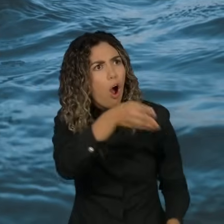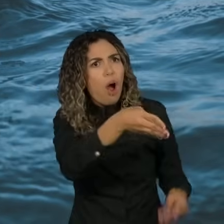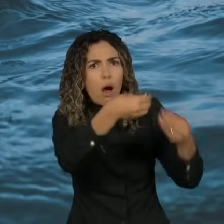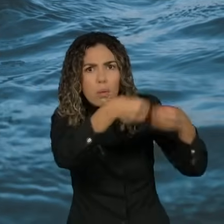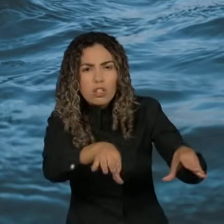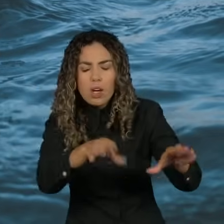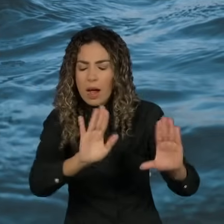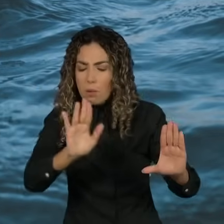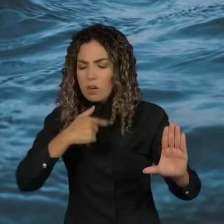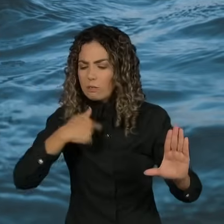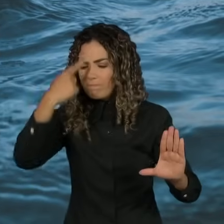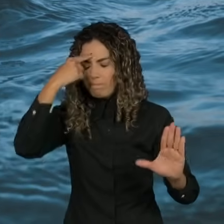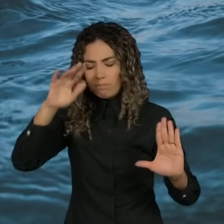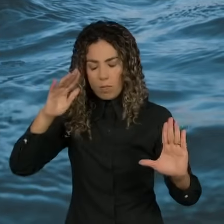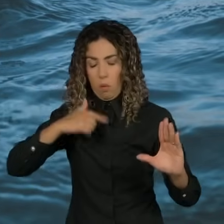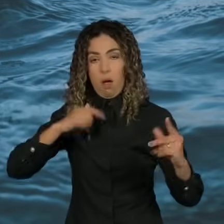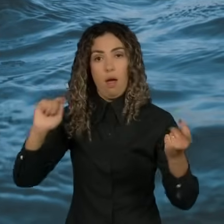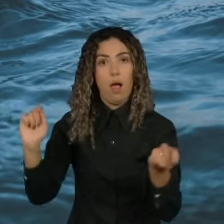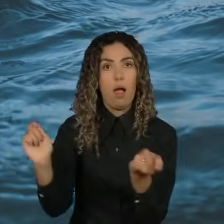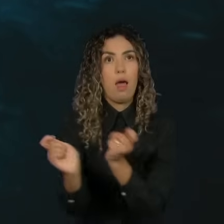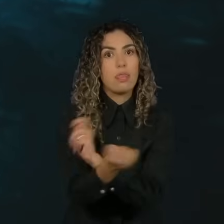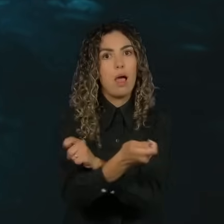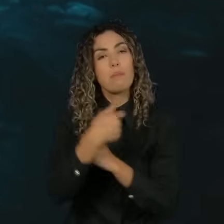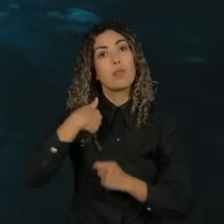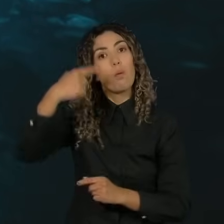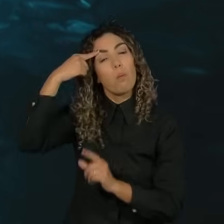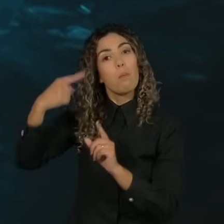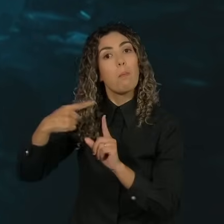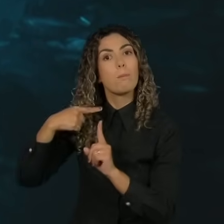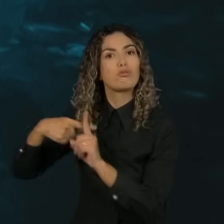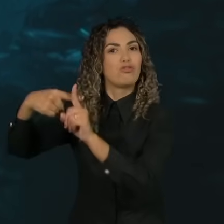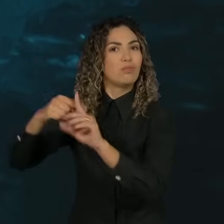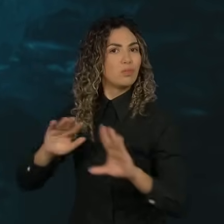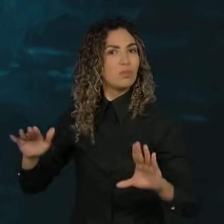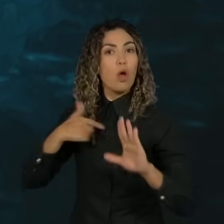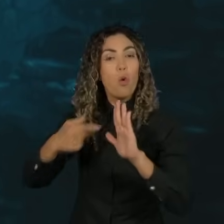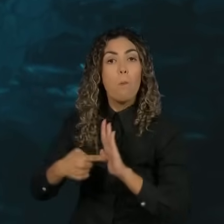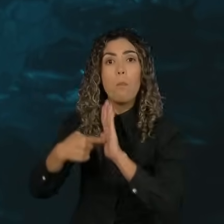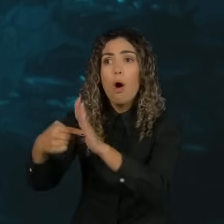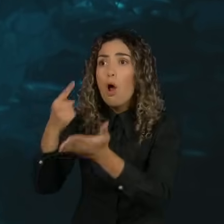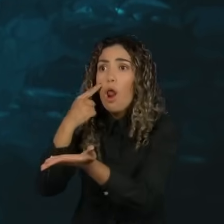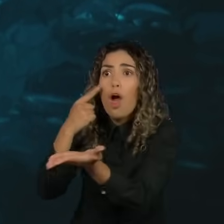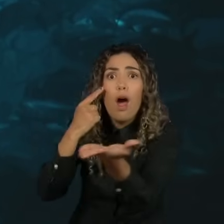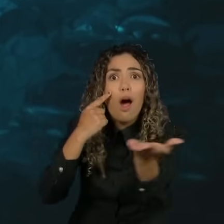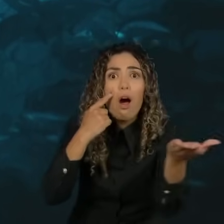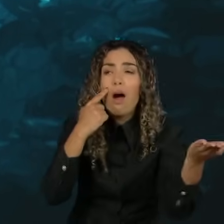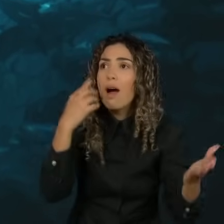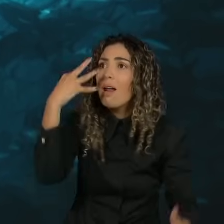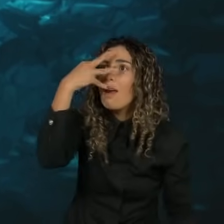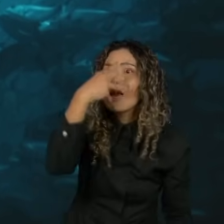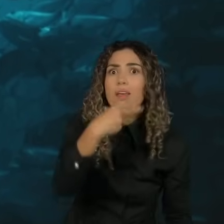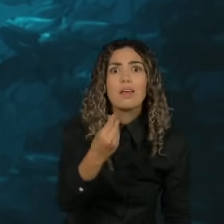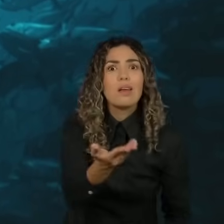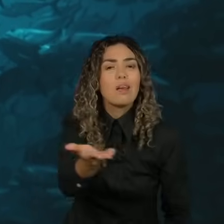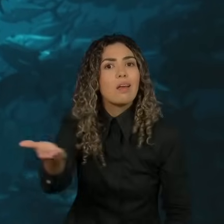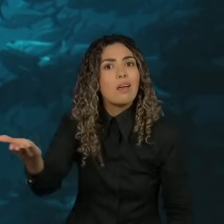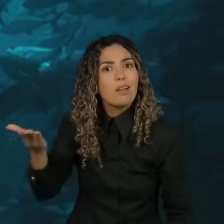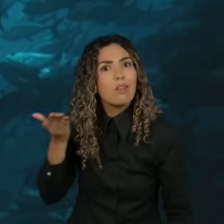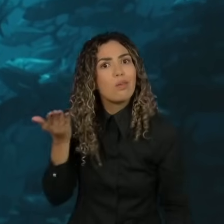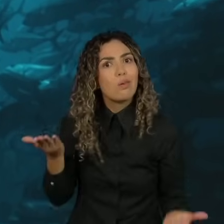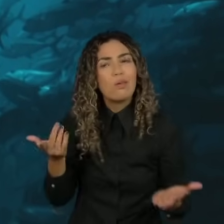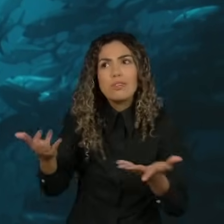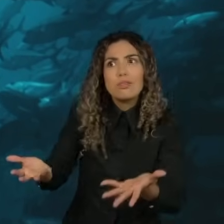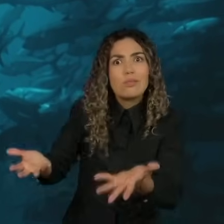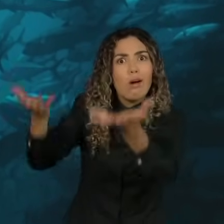trouxe a fotografia para a biologia, para conseguir fazer com que a natureza se torne cada vez mais vista